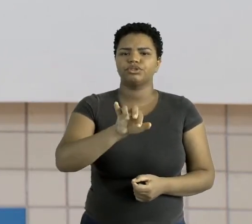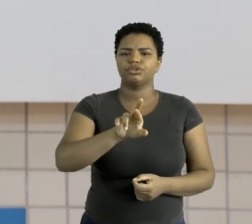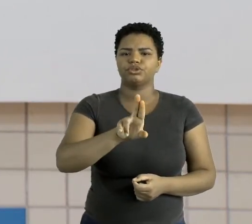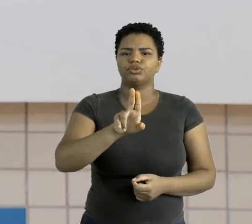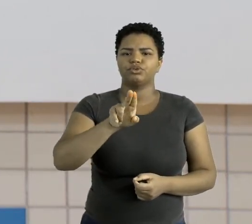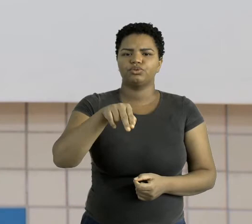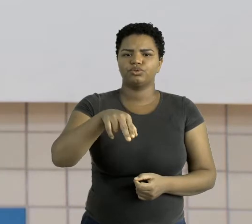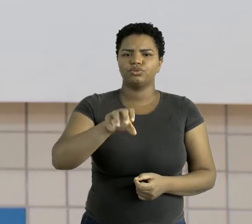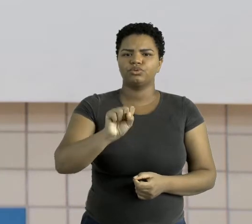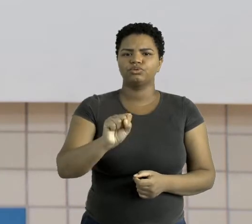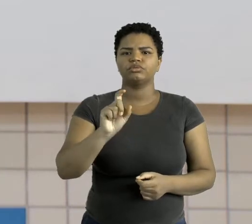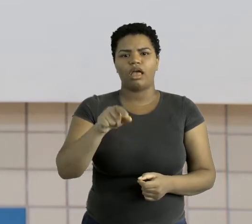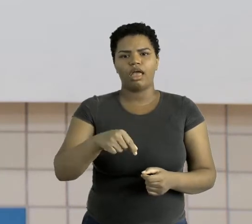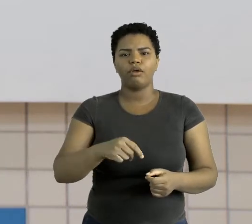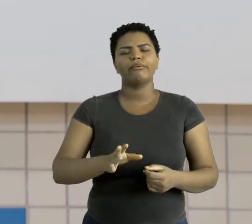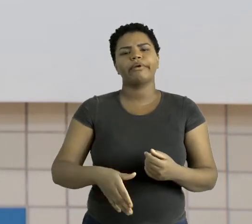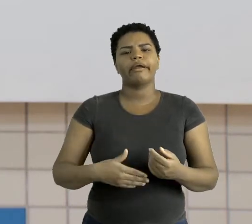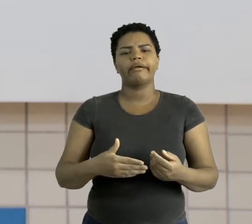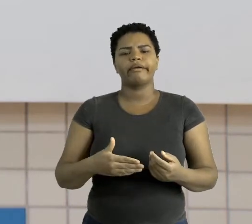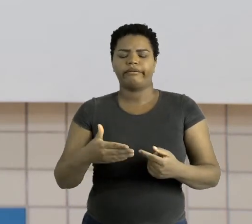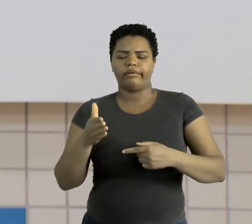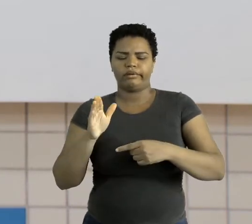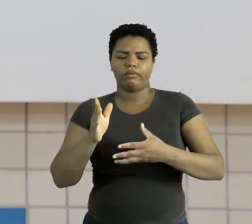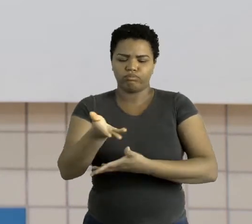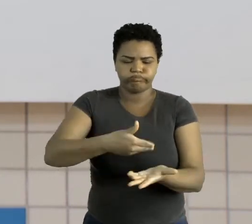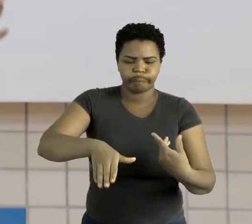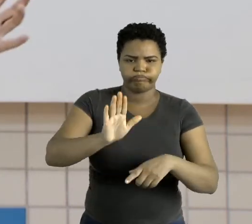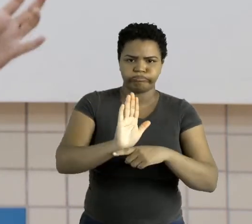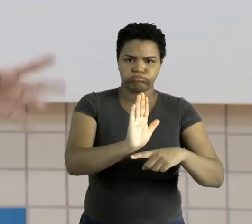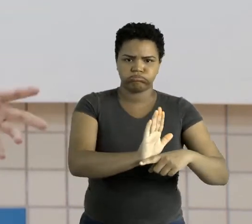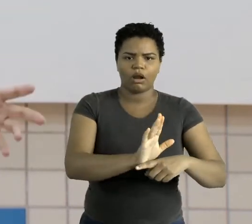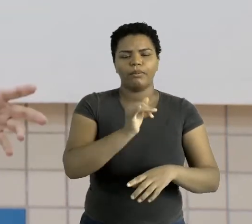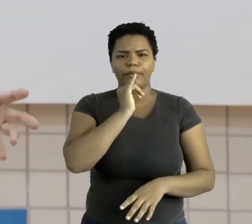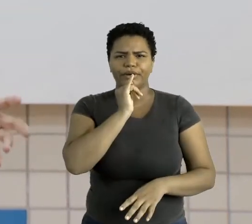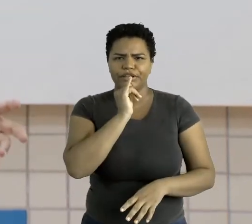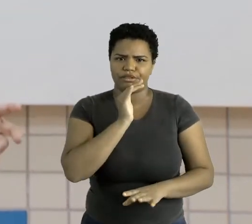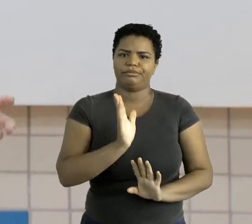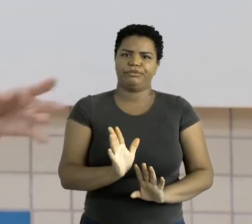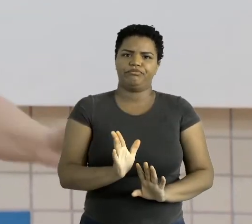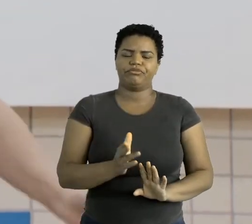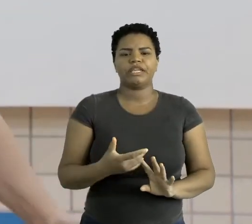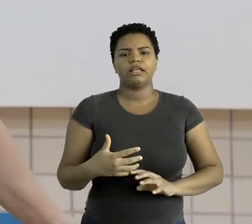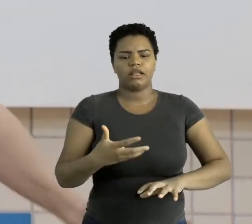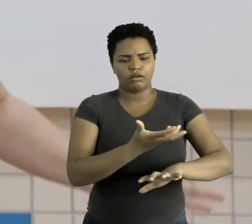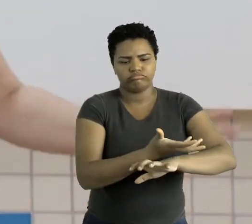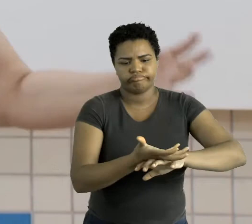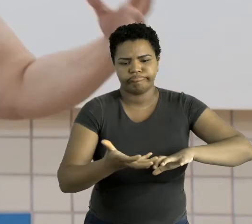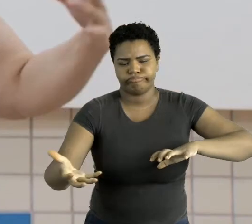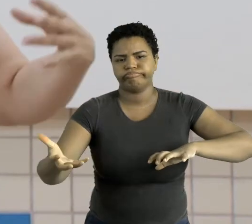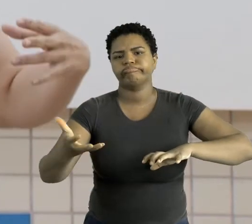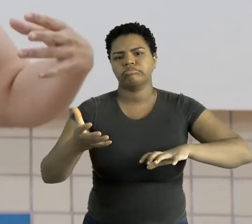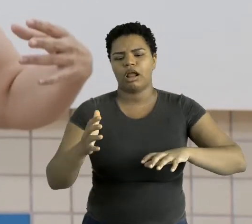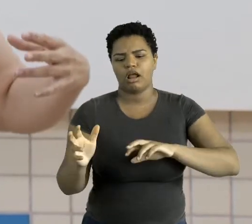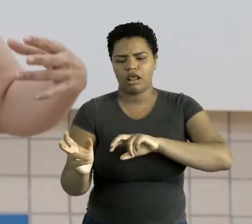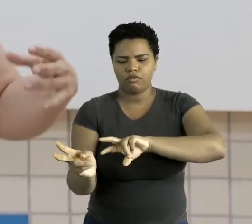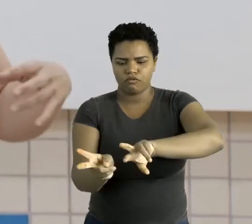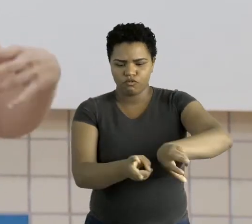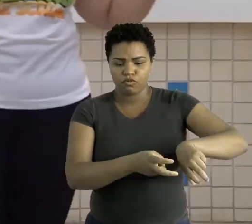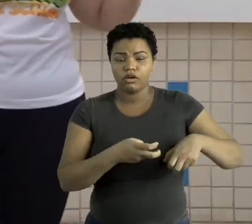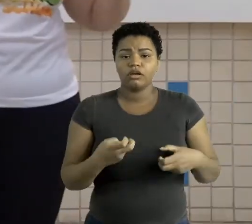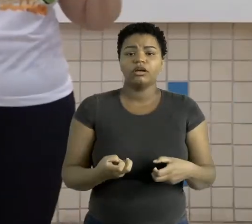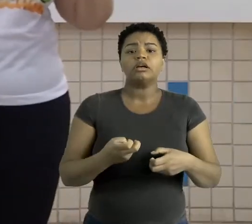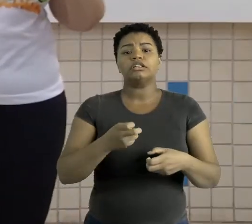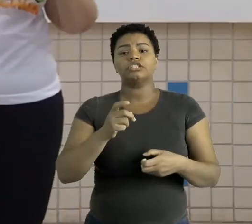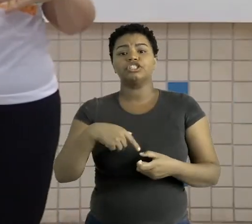mutirões. Para que eles fazem mutirões? Por exemplo, vai fazer uma colheita de milho. Então, se reúne as pessoas da comunidade,